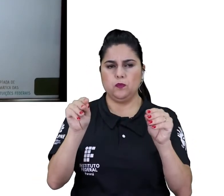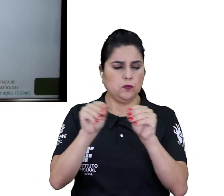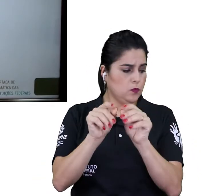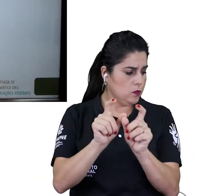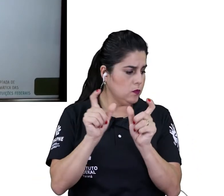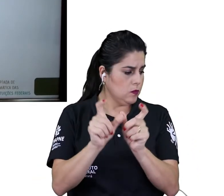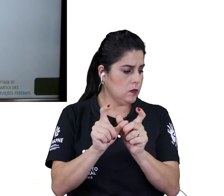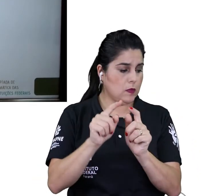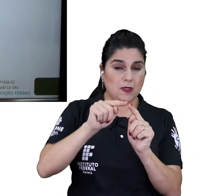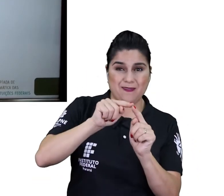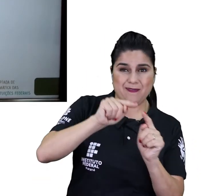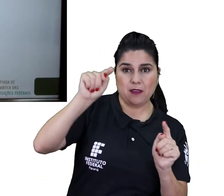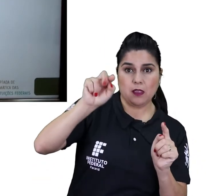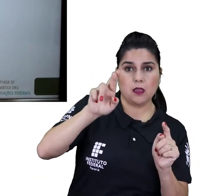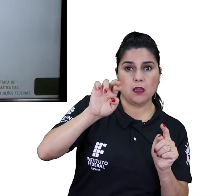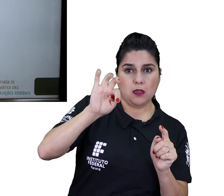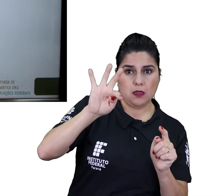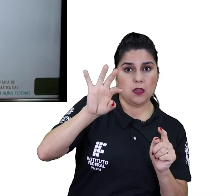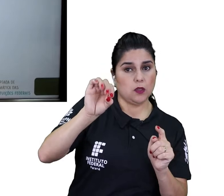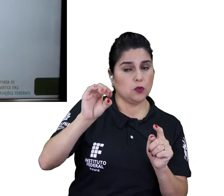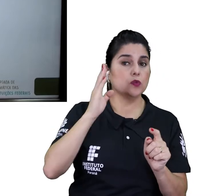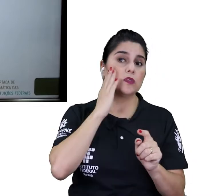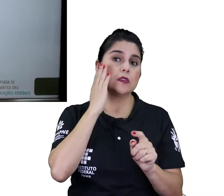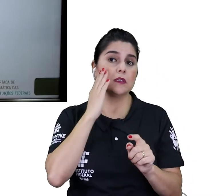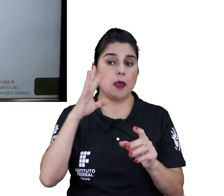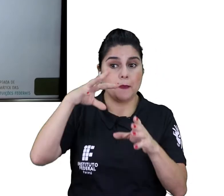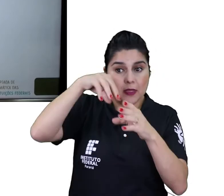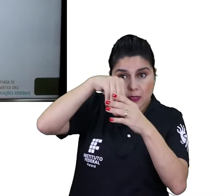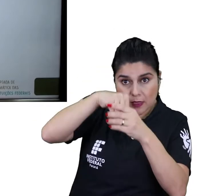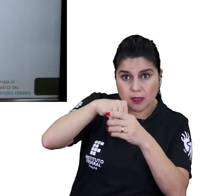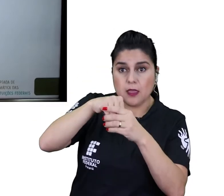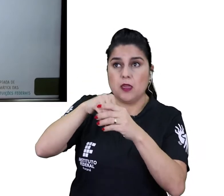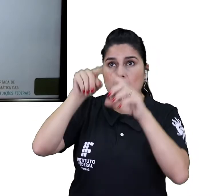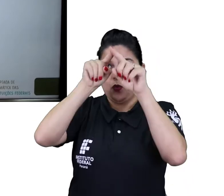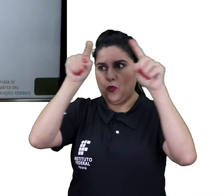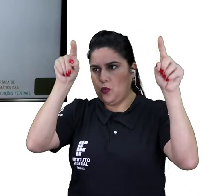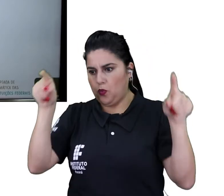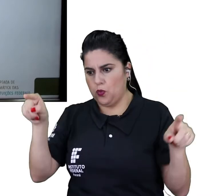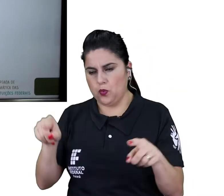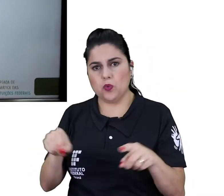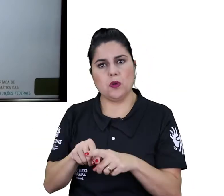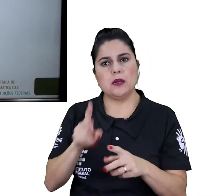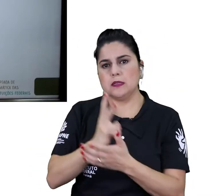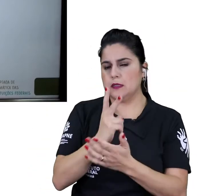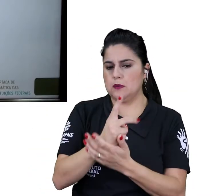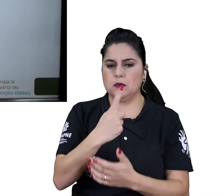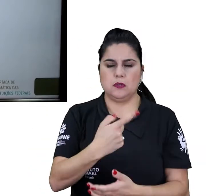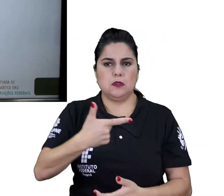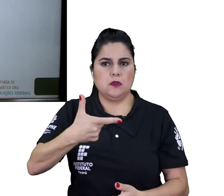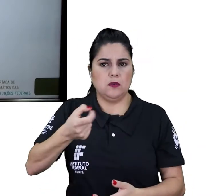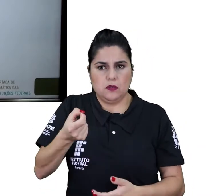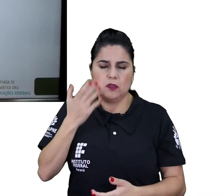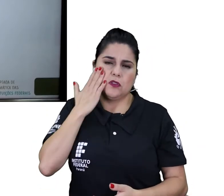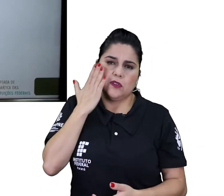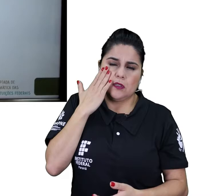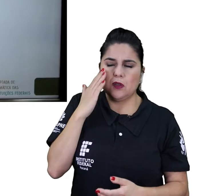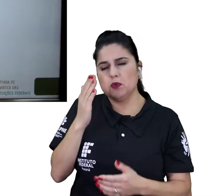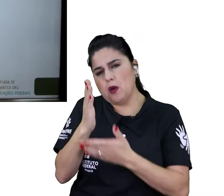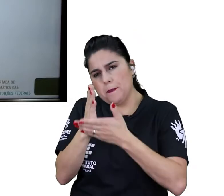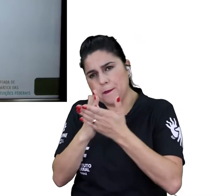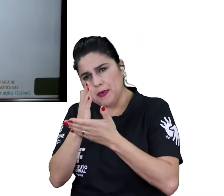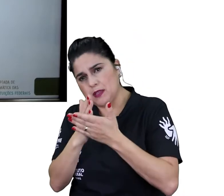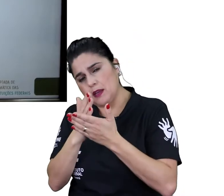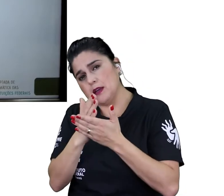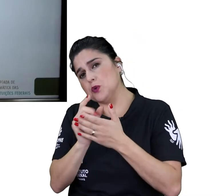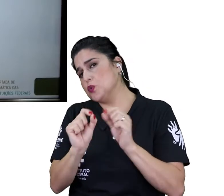Aqui um ângulo reto. Já sabemos que os ângulos internos do hexágono regular é 120, como aqui eu peguei a metade,